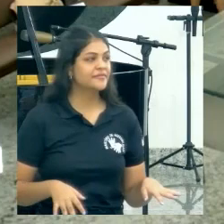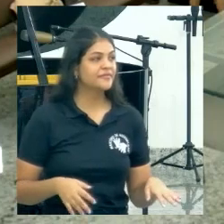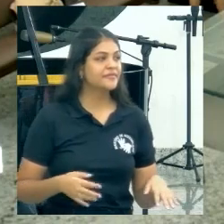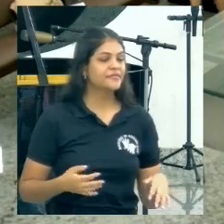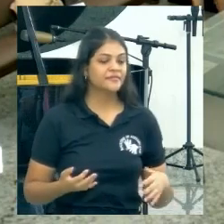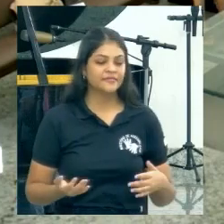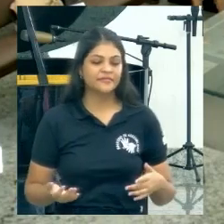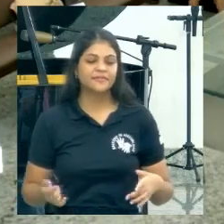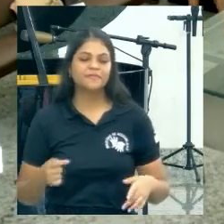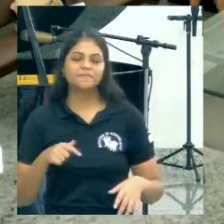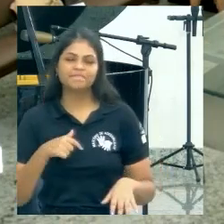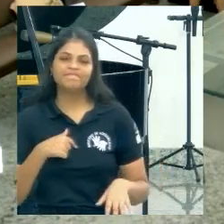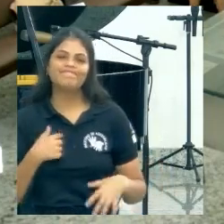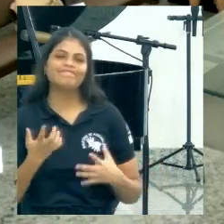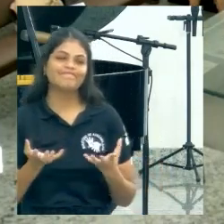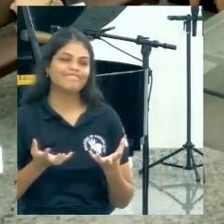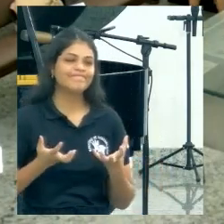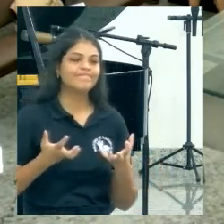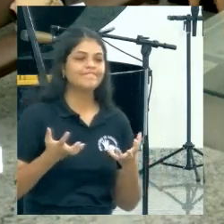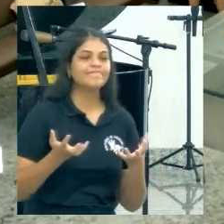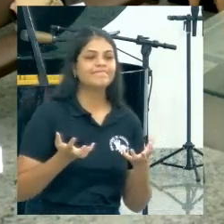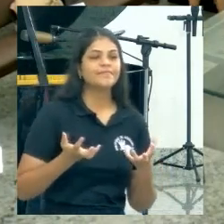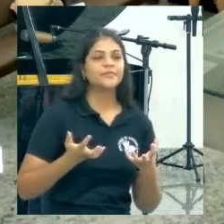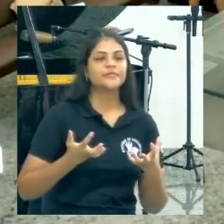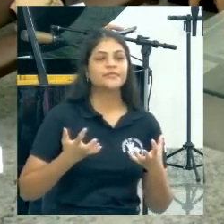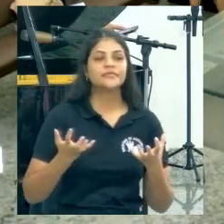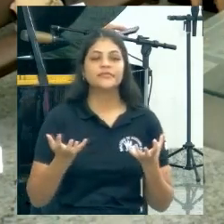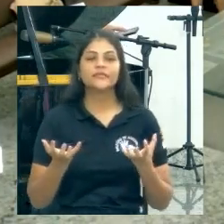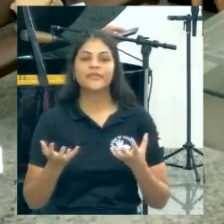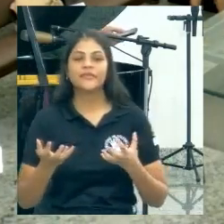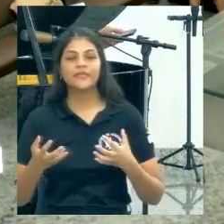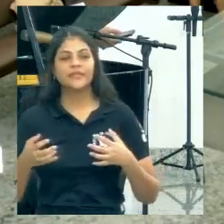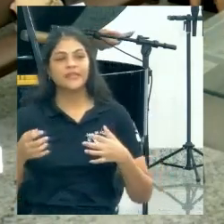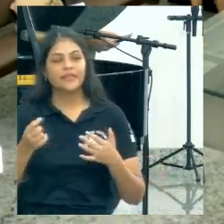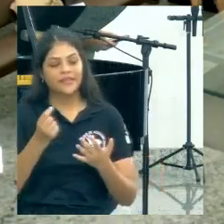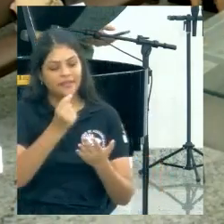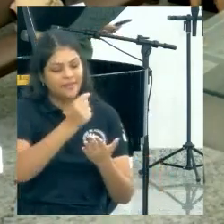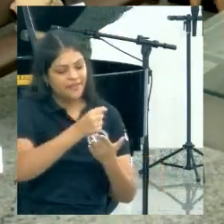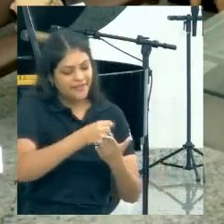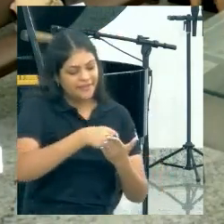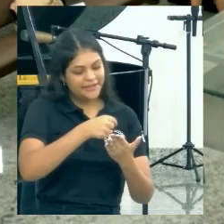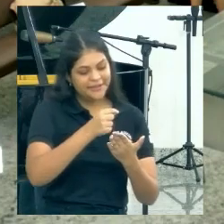Eu quero ser uma carta,